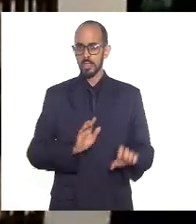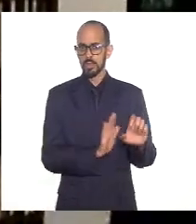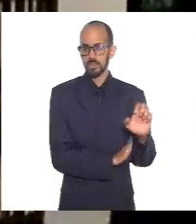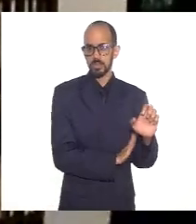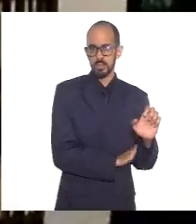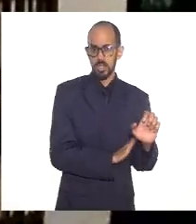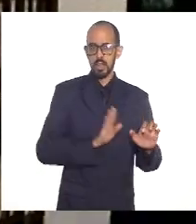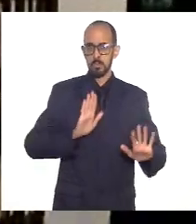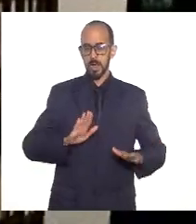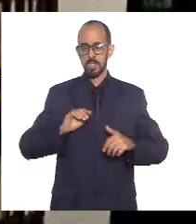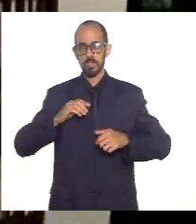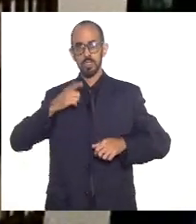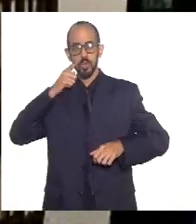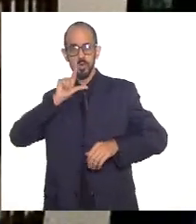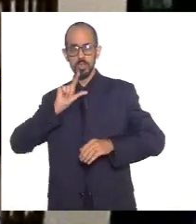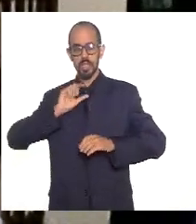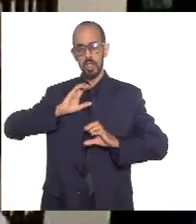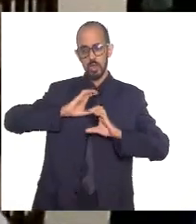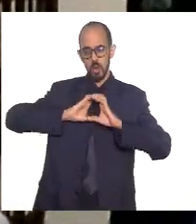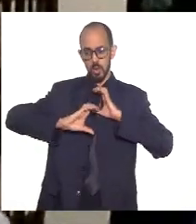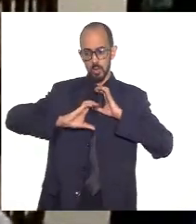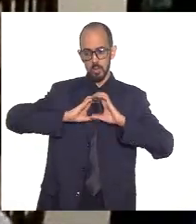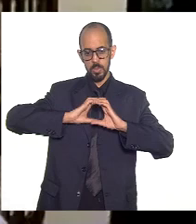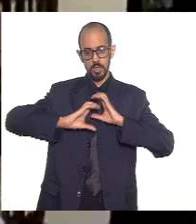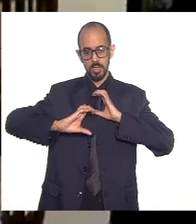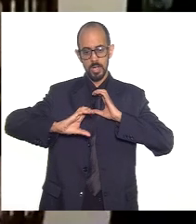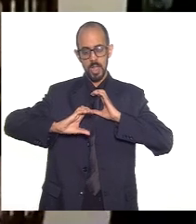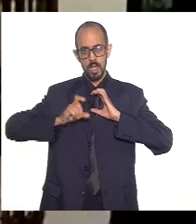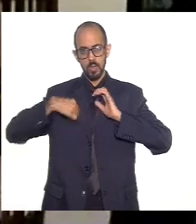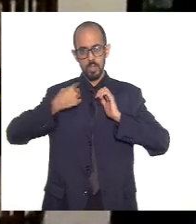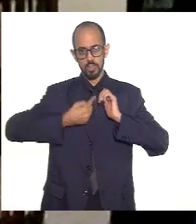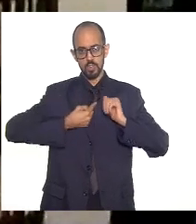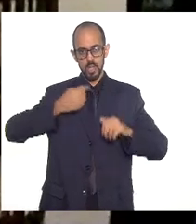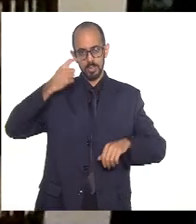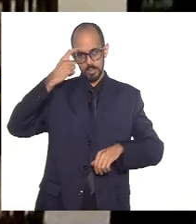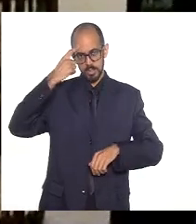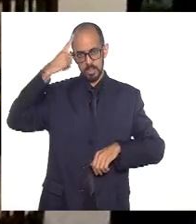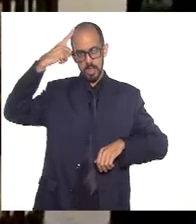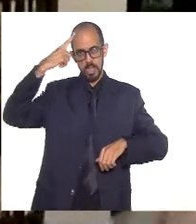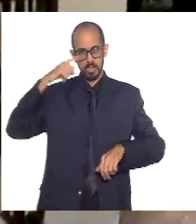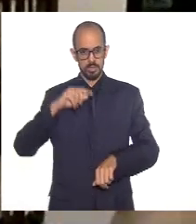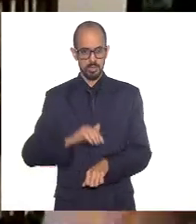que convergem com as nossas ideias